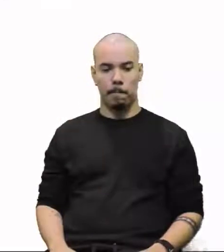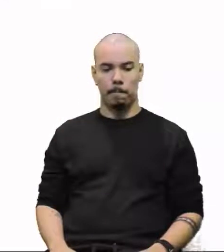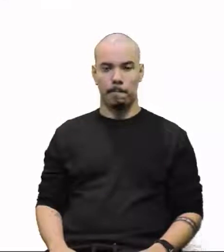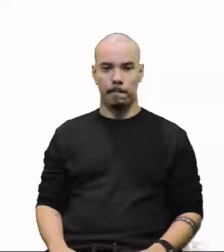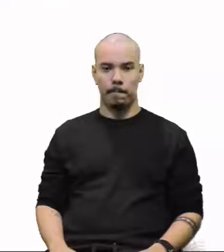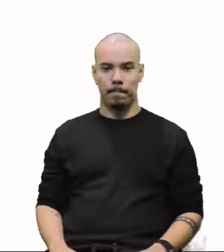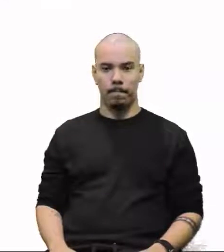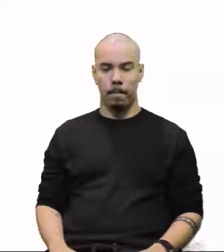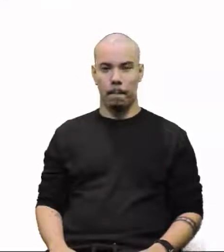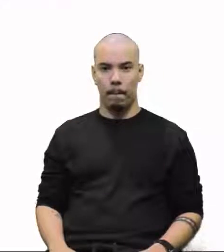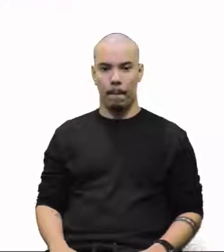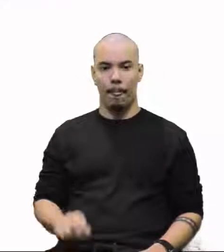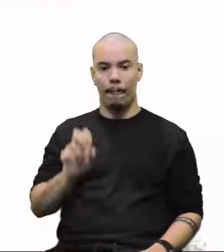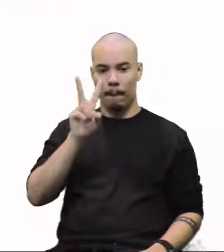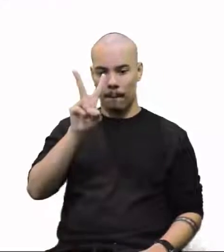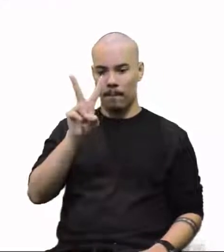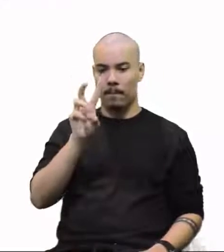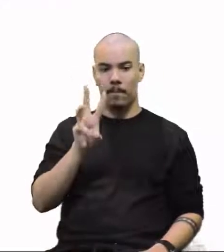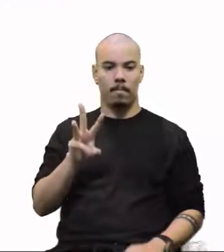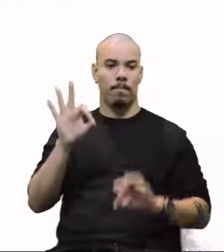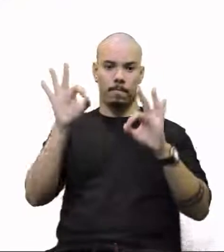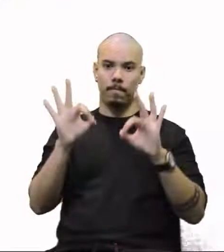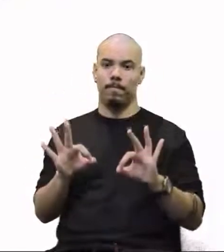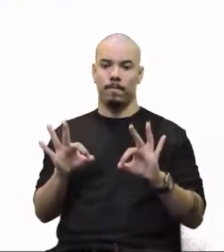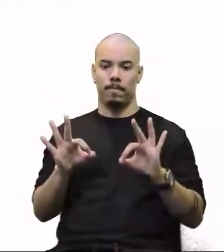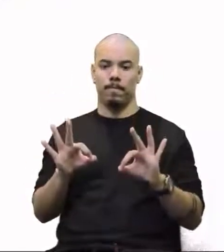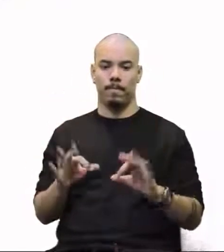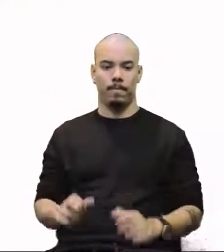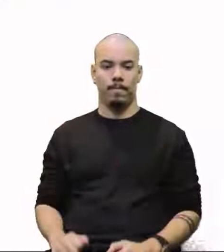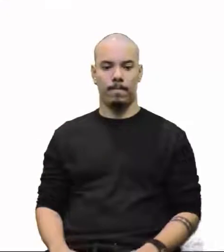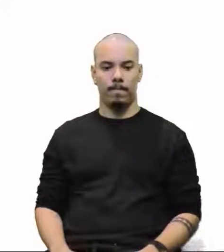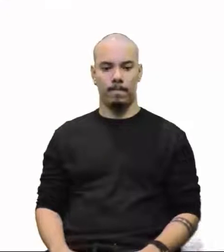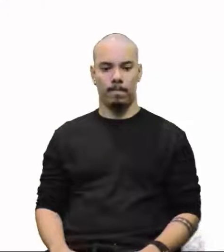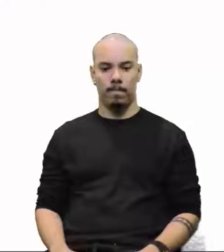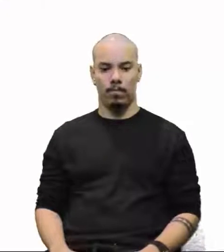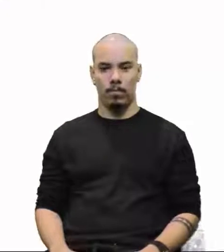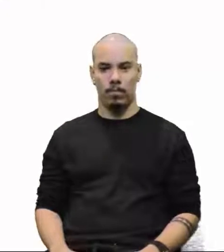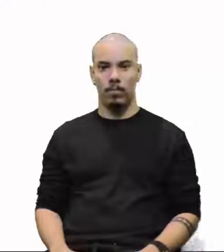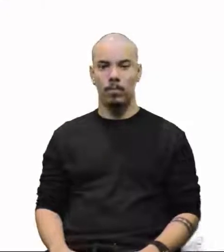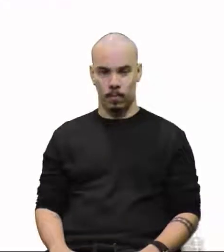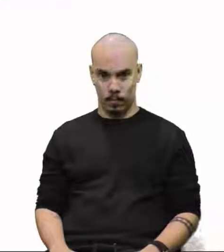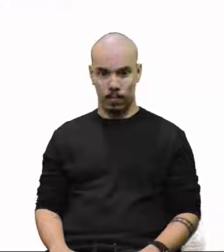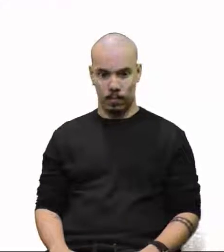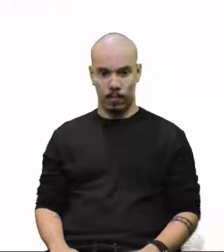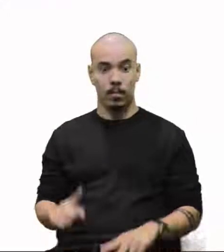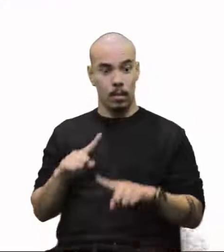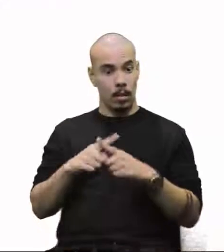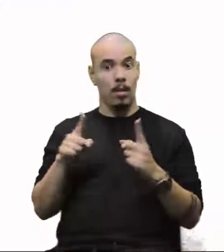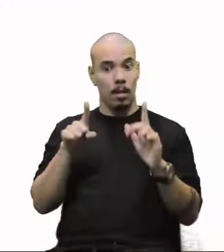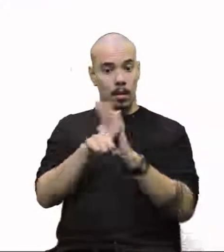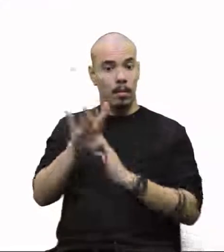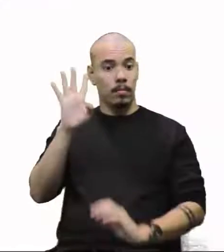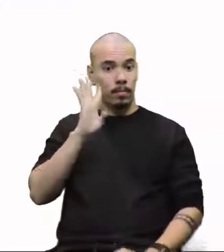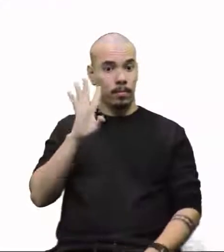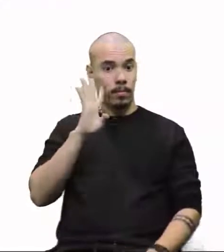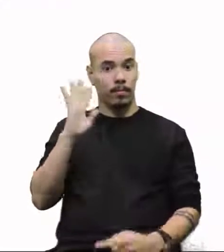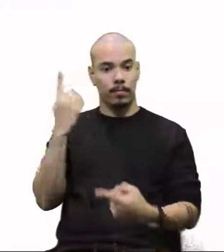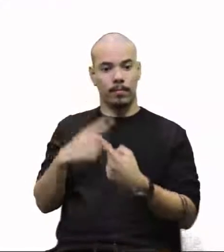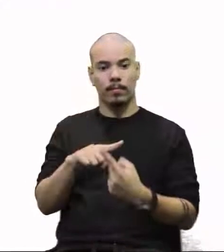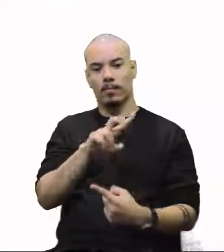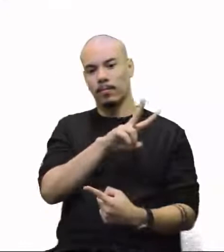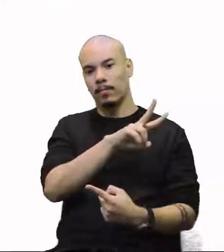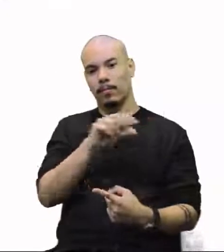né? Só 2 e 3 estão corretas. Mas é uma questão, assim, bem legal, porque você vai